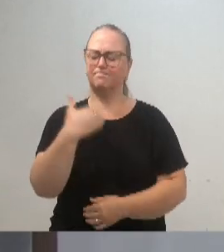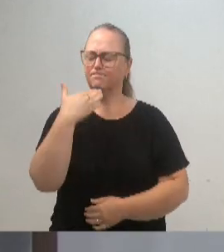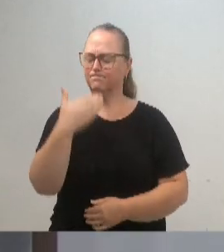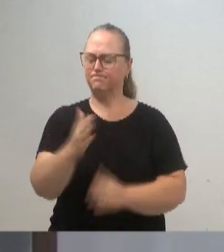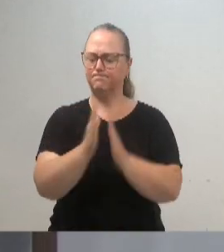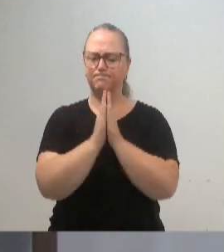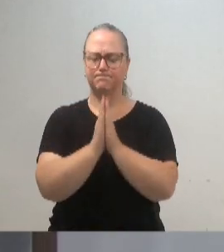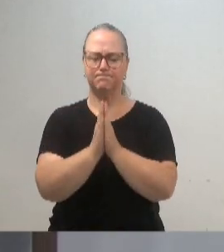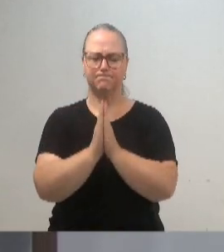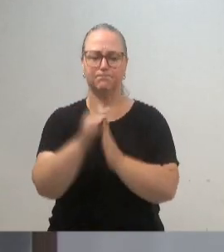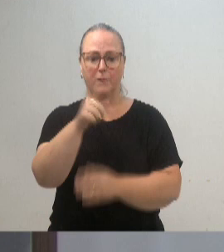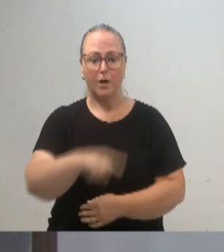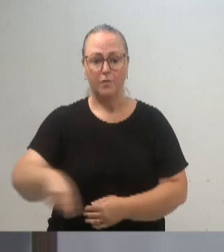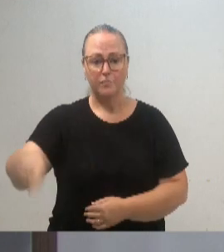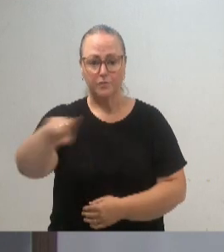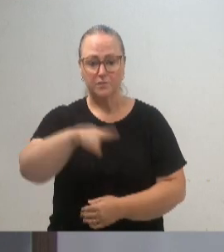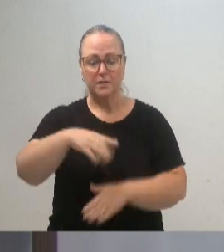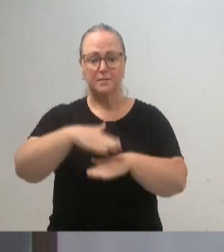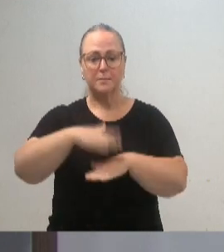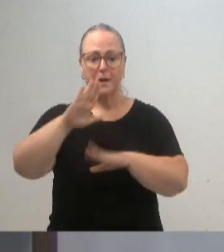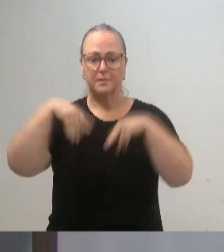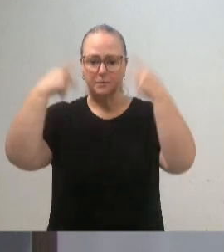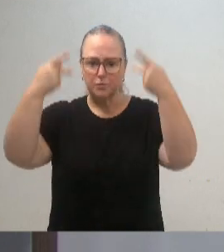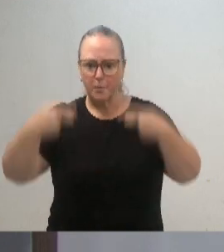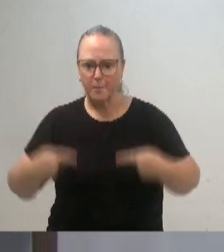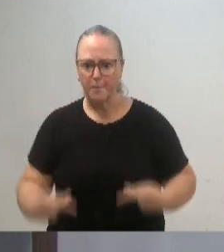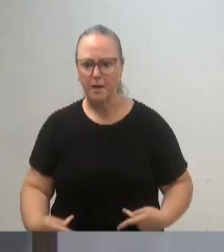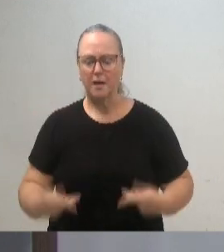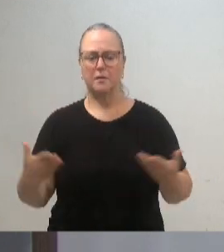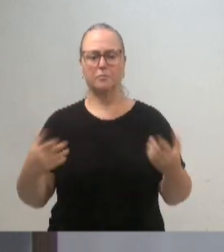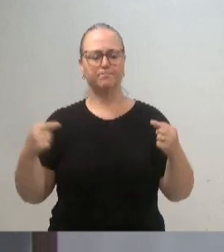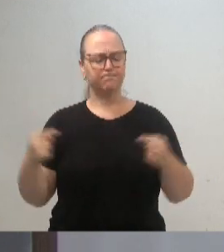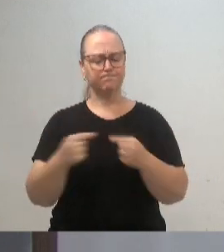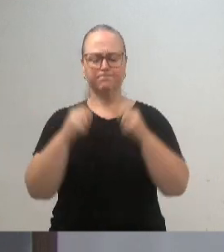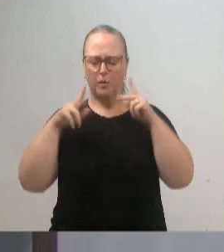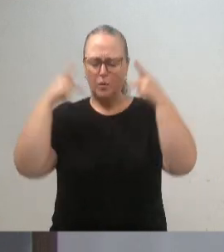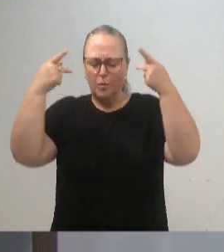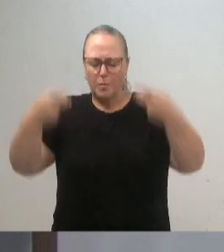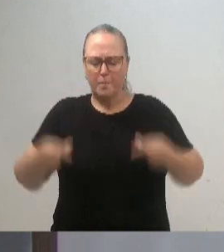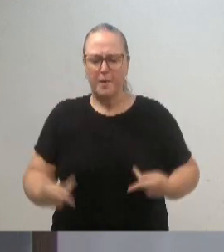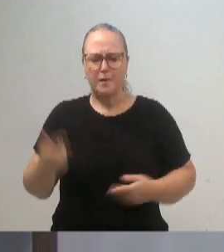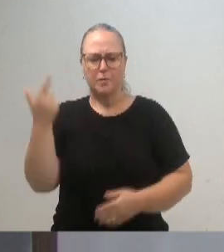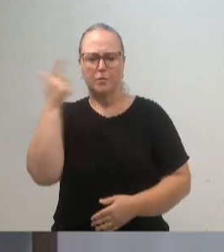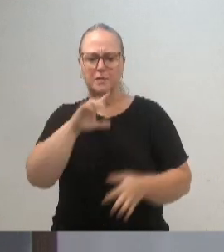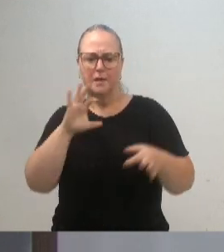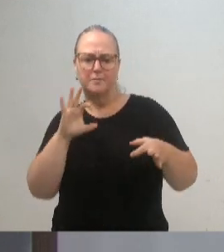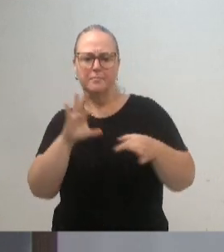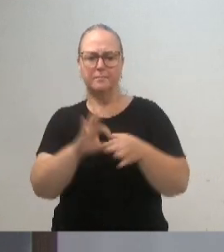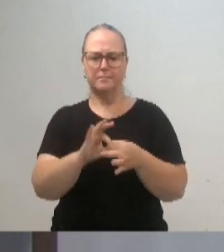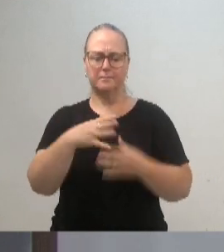que vocês sejam mais humanos e que a humanidade alcance os nossos filhos. Obrigada.